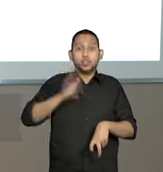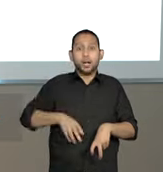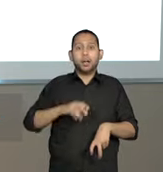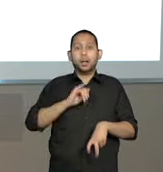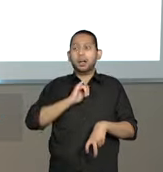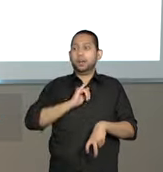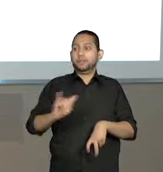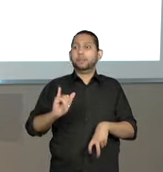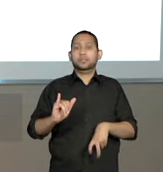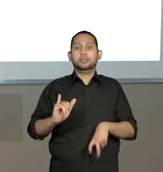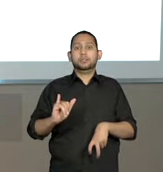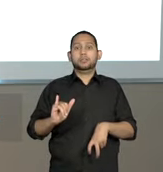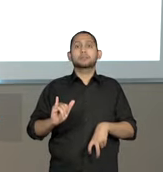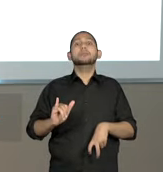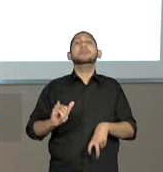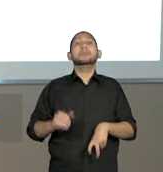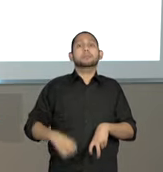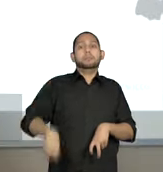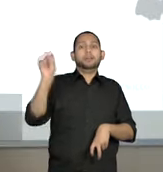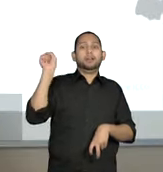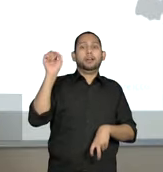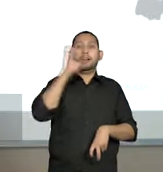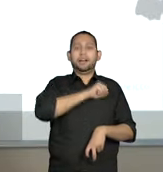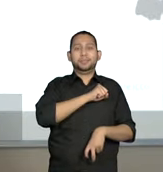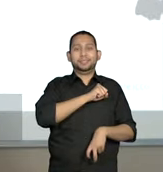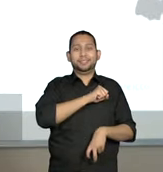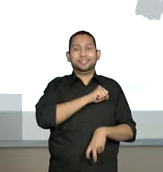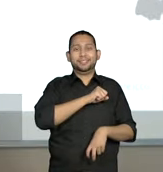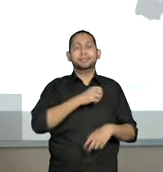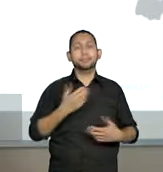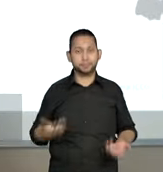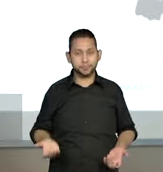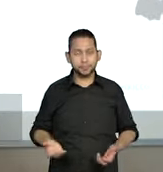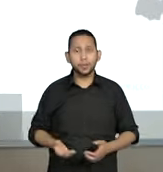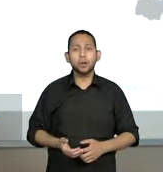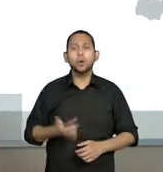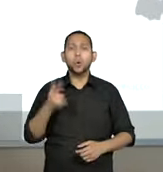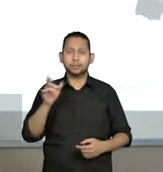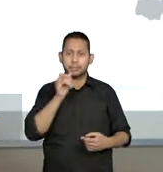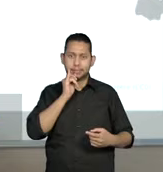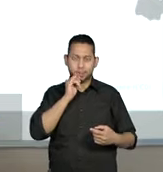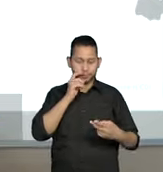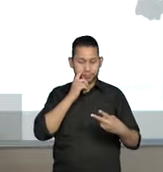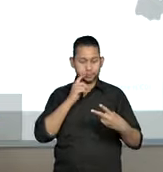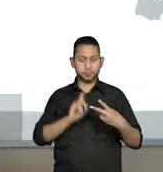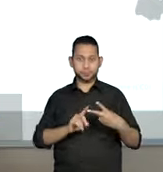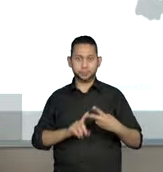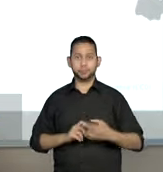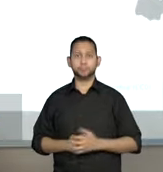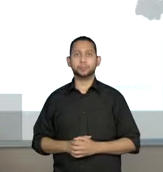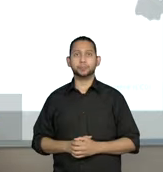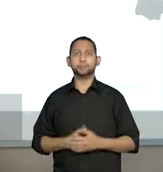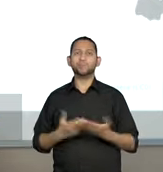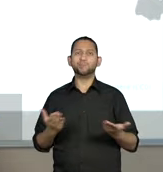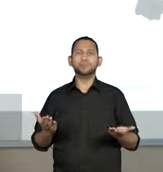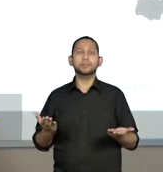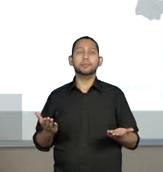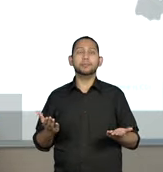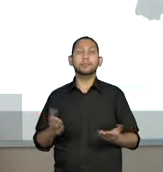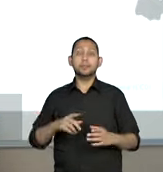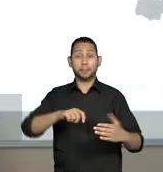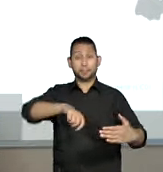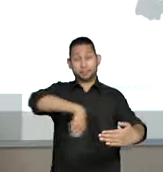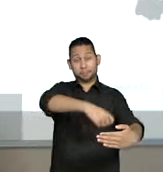uma mensagem de volta para você levantar a perna. Outro exemplo é quando você vai lá e você encosta